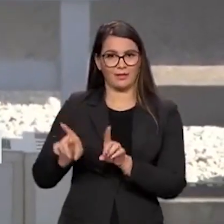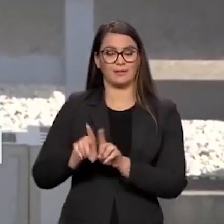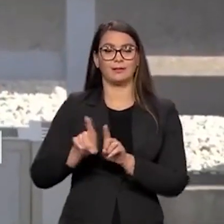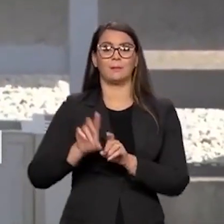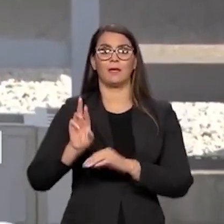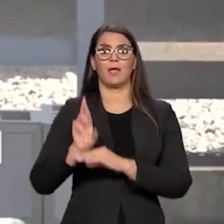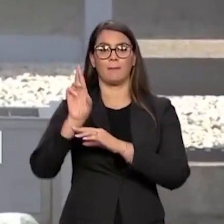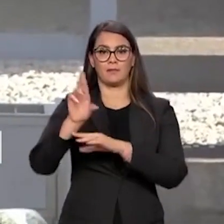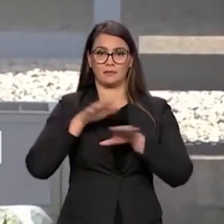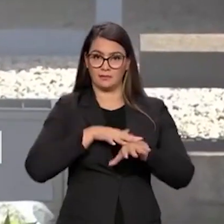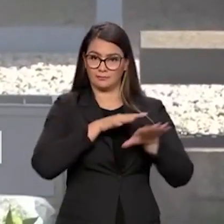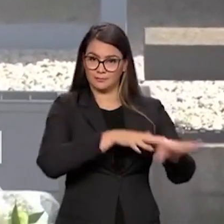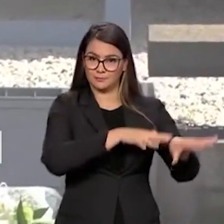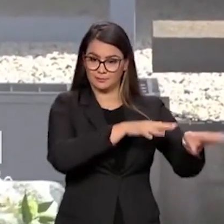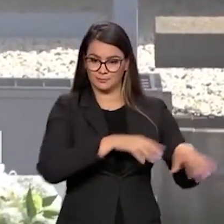União Europeia.